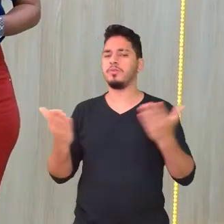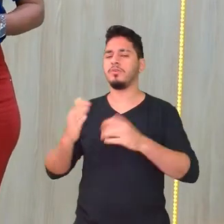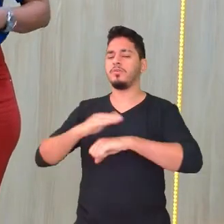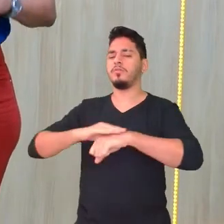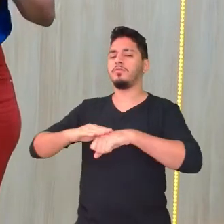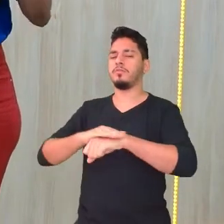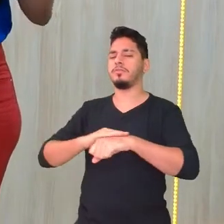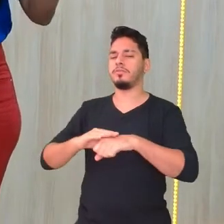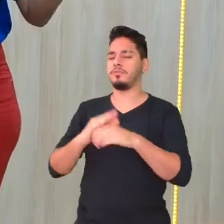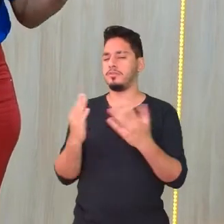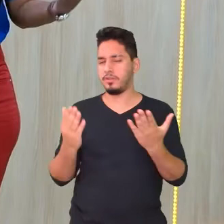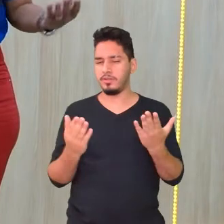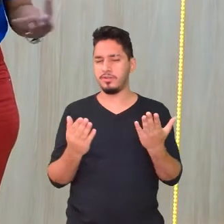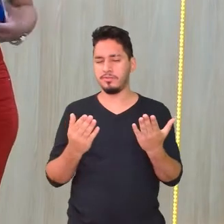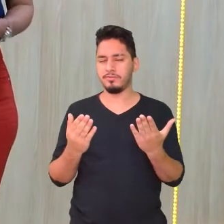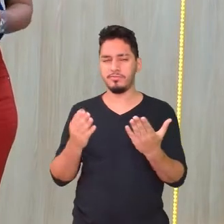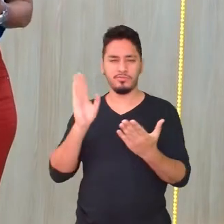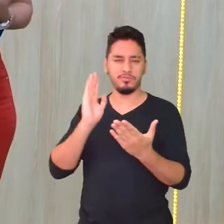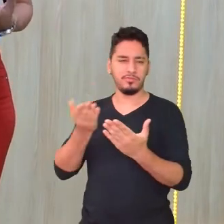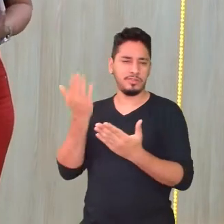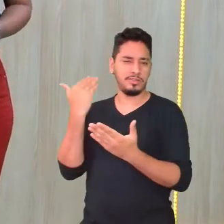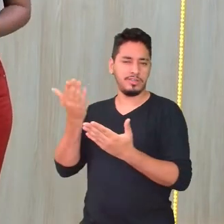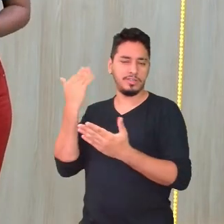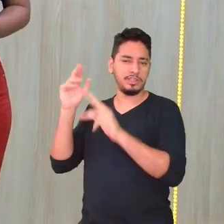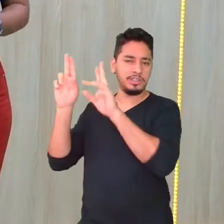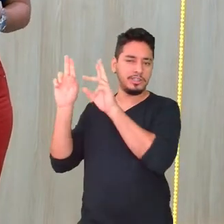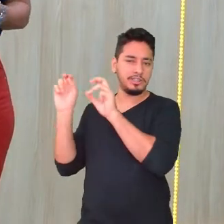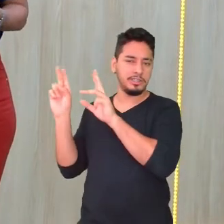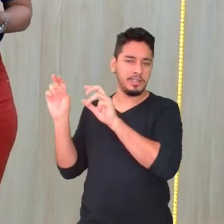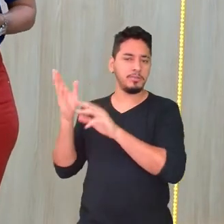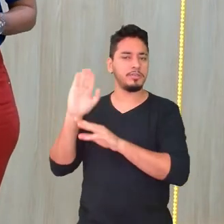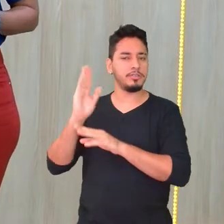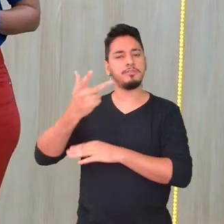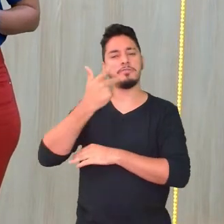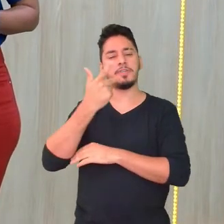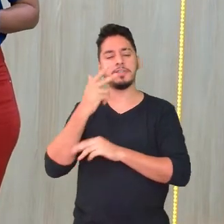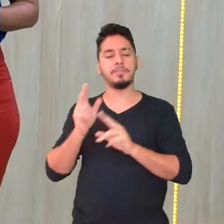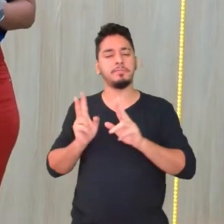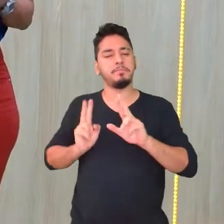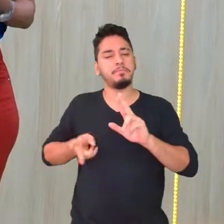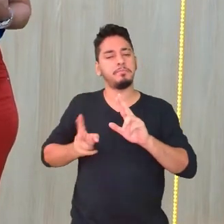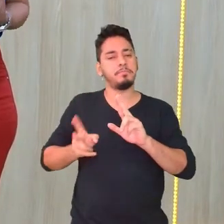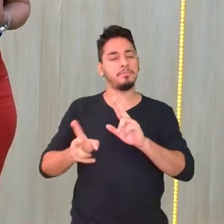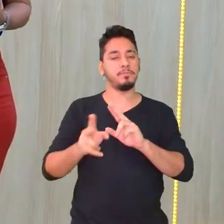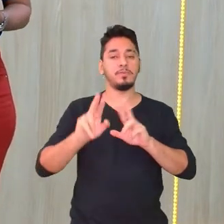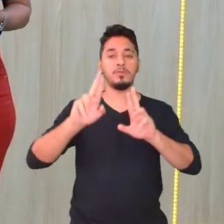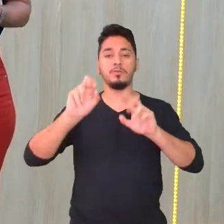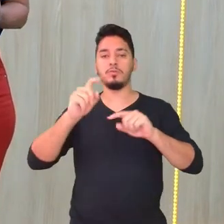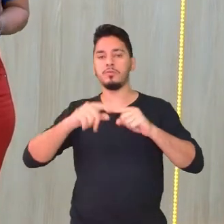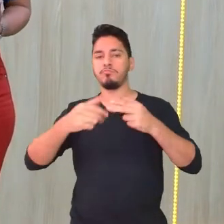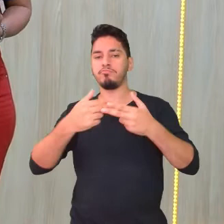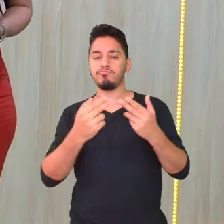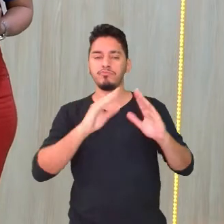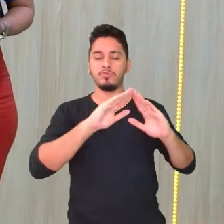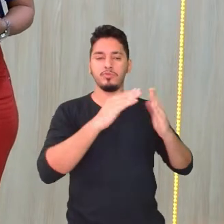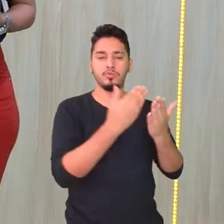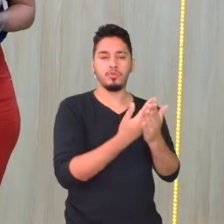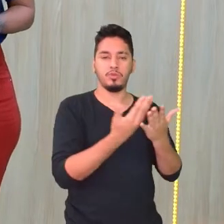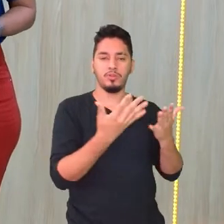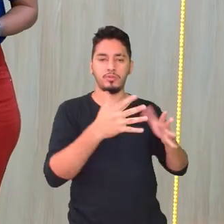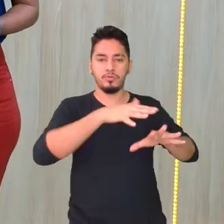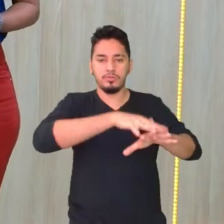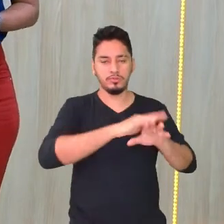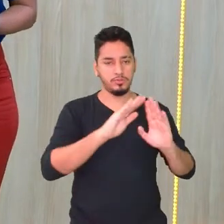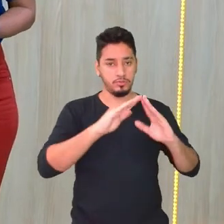conversar, né, dentro de todas aquelas temáticas que a gente vem falando sempre, sobre a configuração da escola inclusiva, dessa